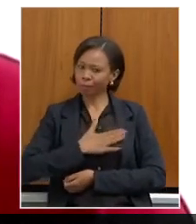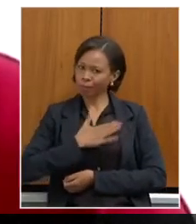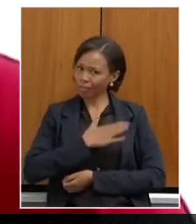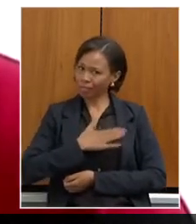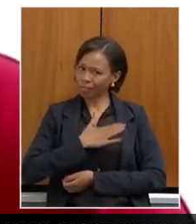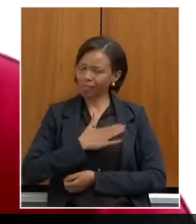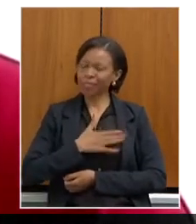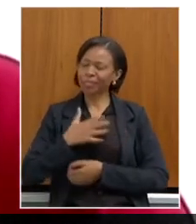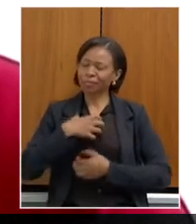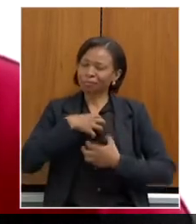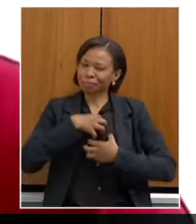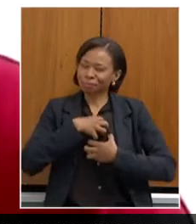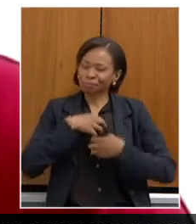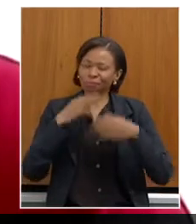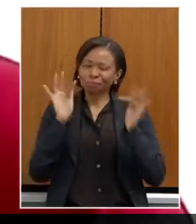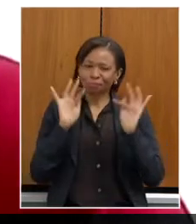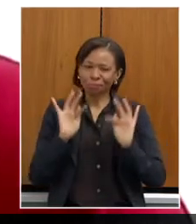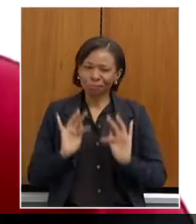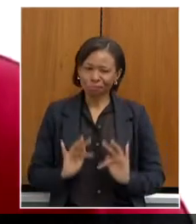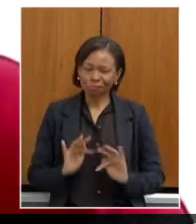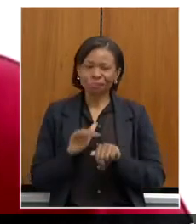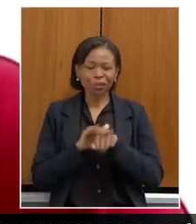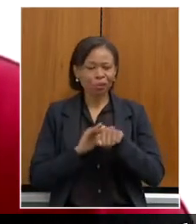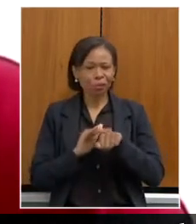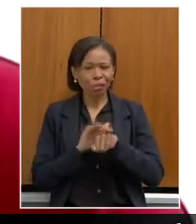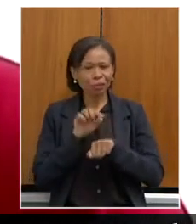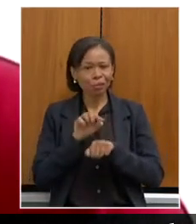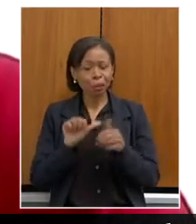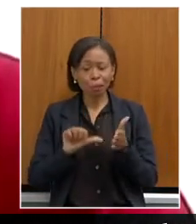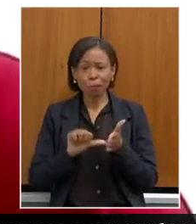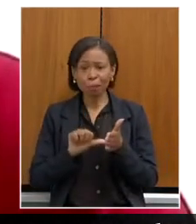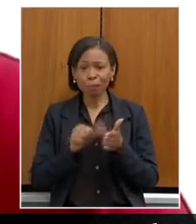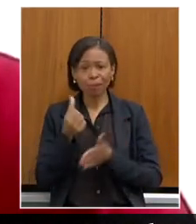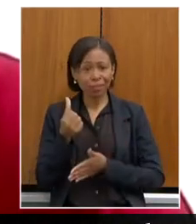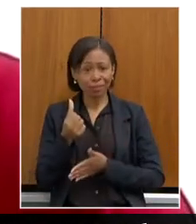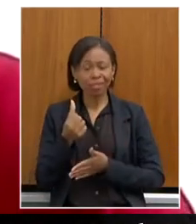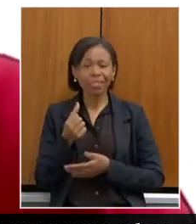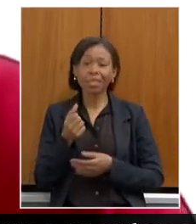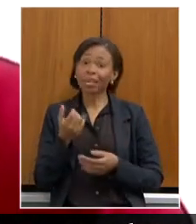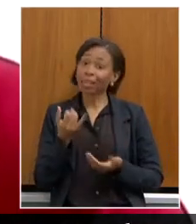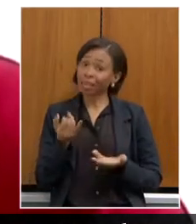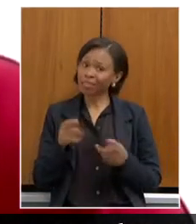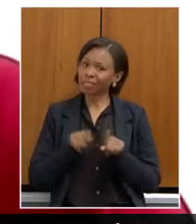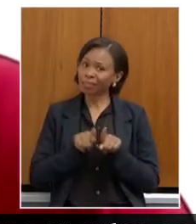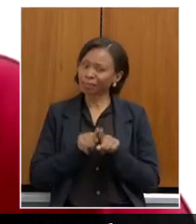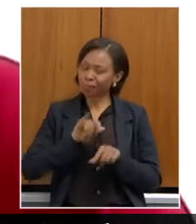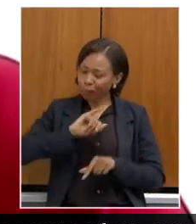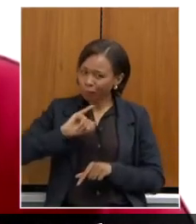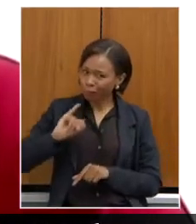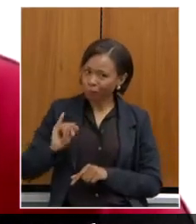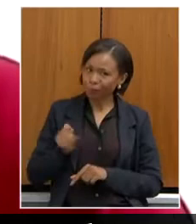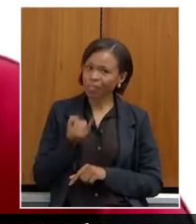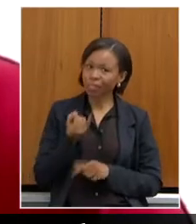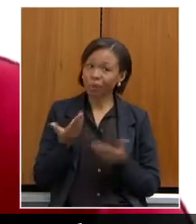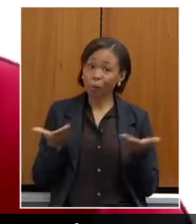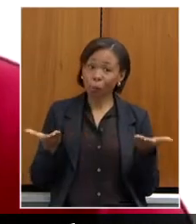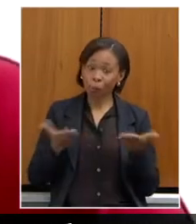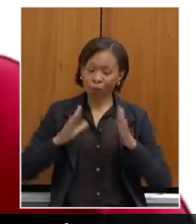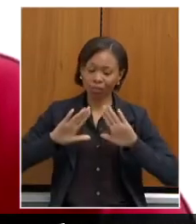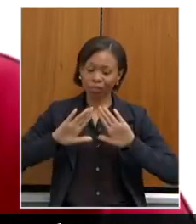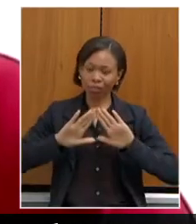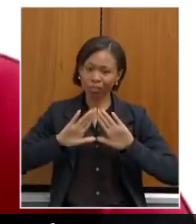felicidade de estar falando com o doutor Fábio pela primeira vez e aproveitando nesse momento do Assembleia Fiscaliza